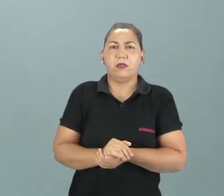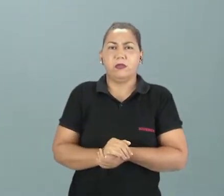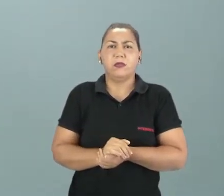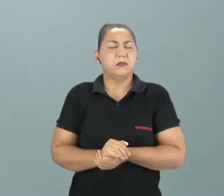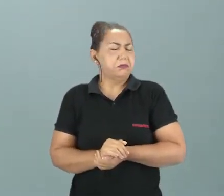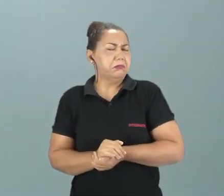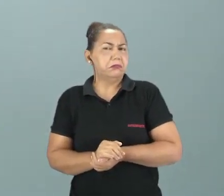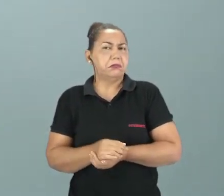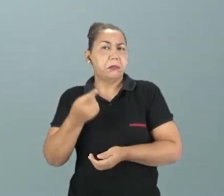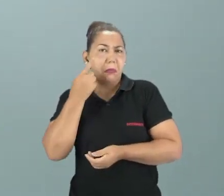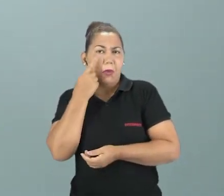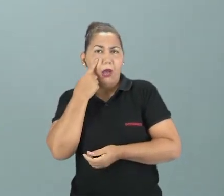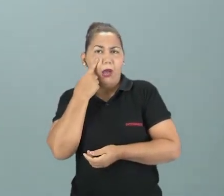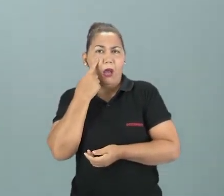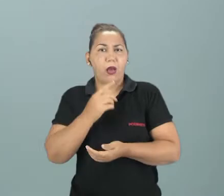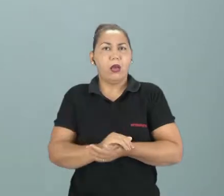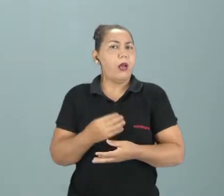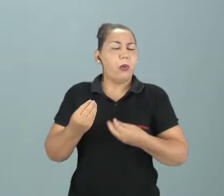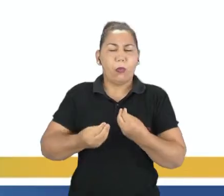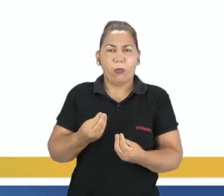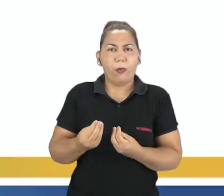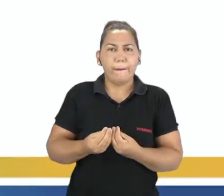outra maneira. Observe.